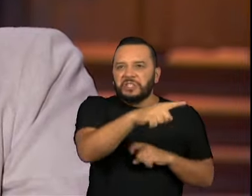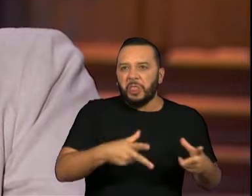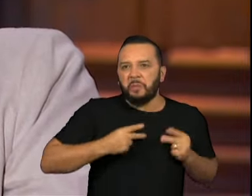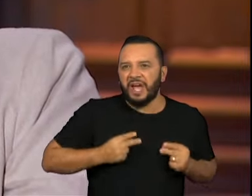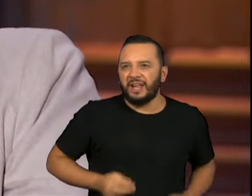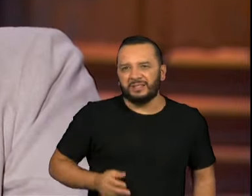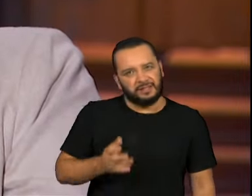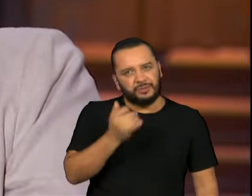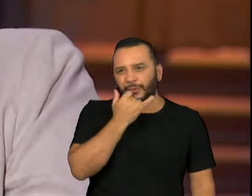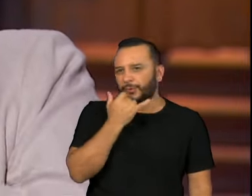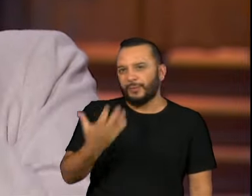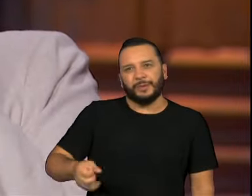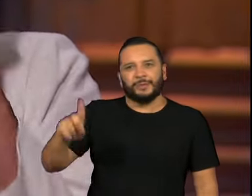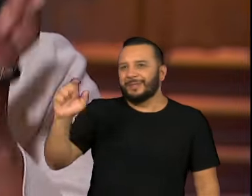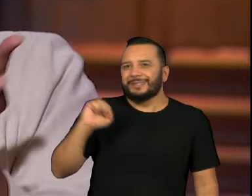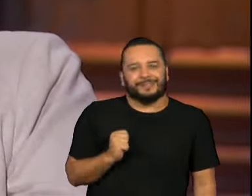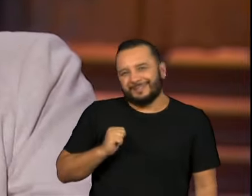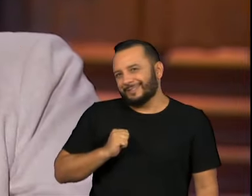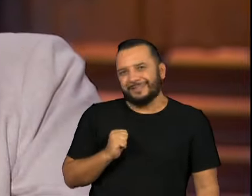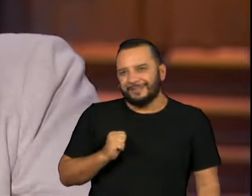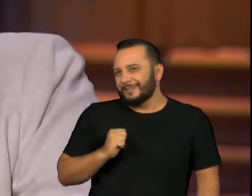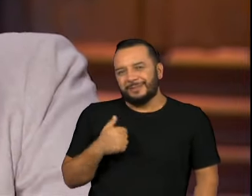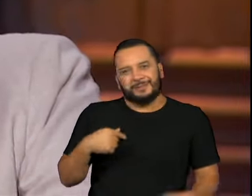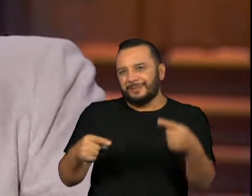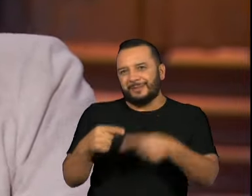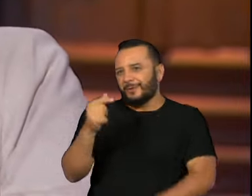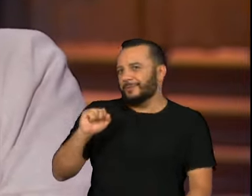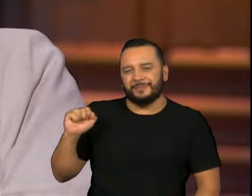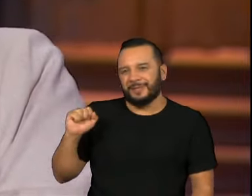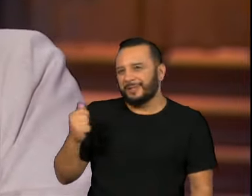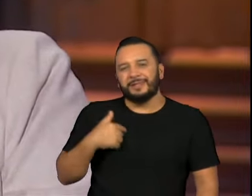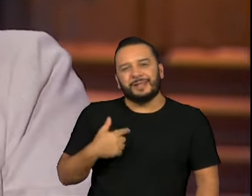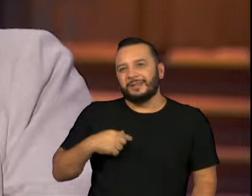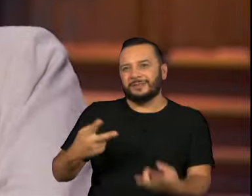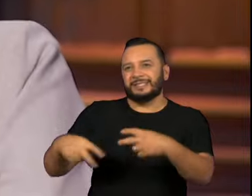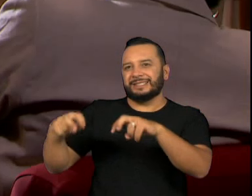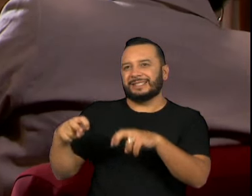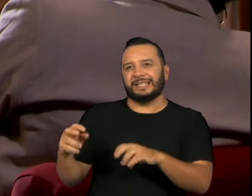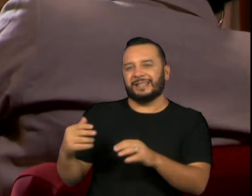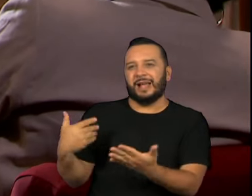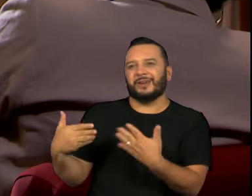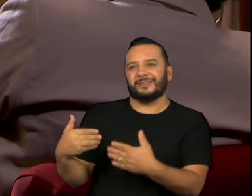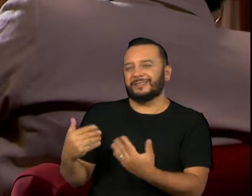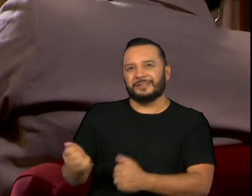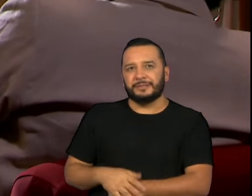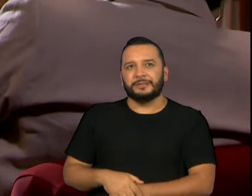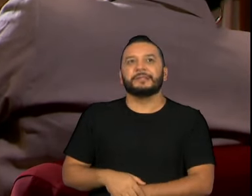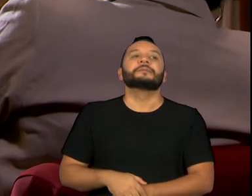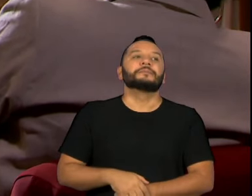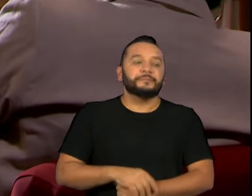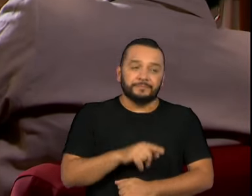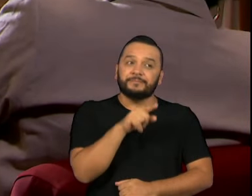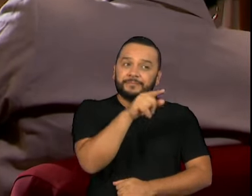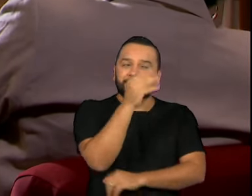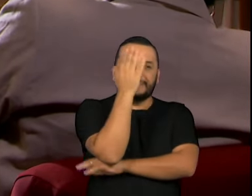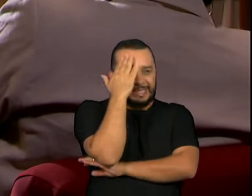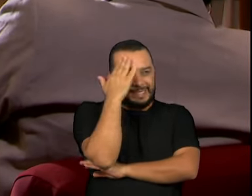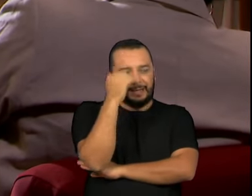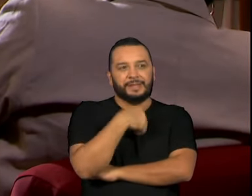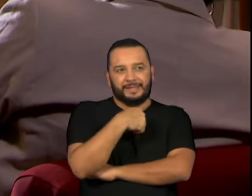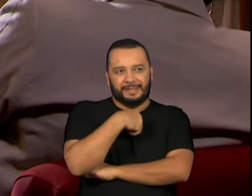como eu não tem o pode totalmente dos ideais republicanos não tem a mínima condição da gente mas horas tentar com uma pegar